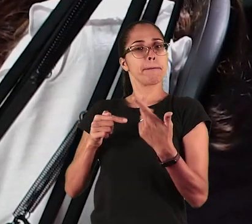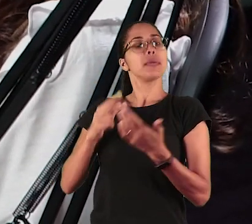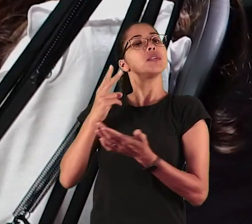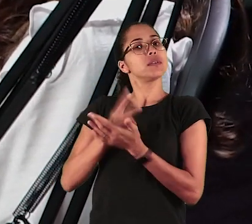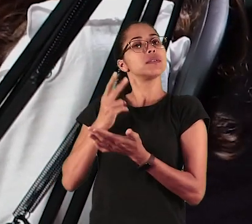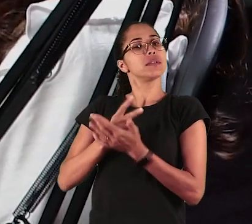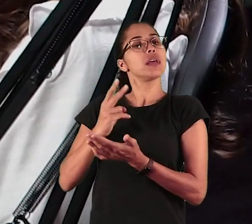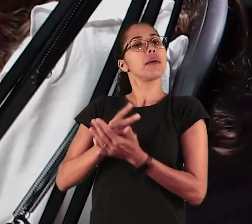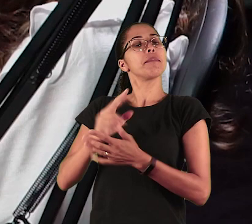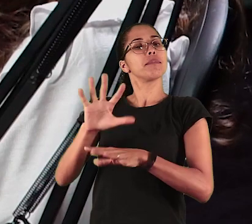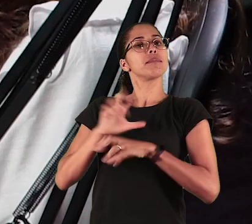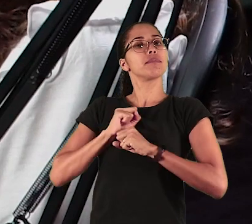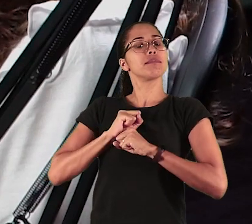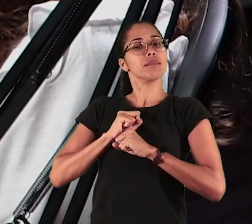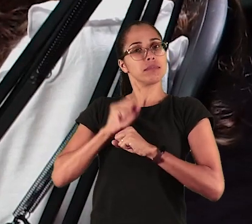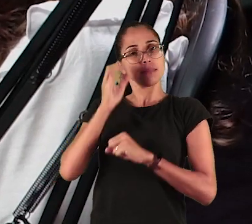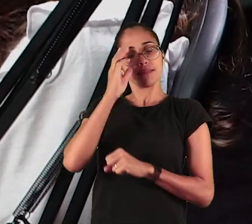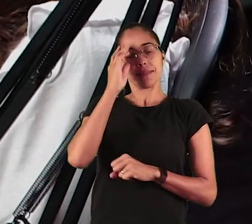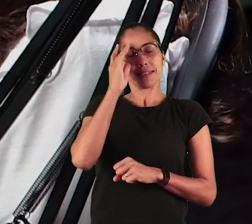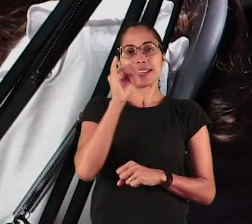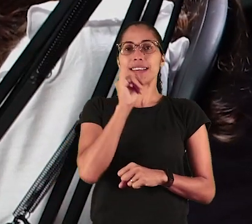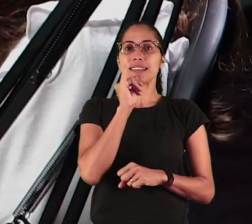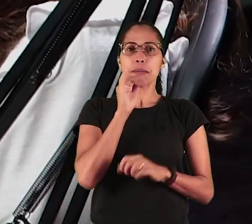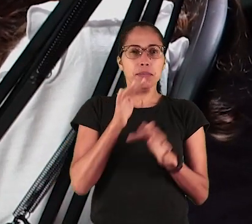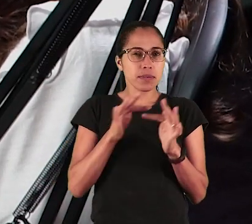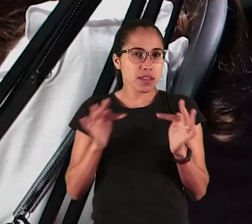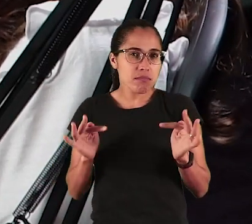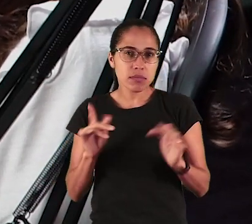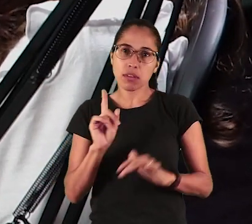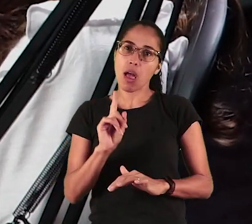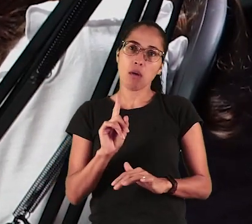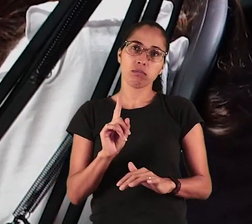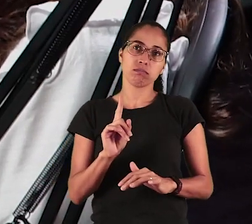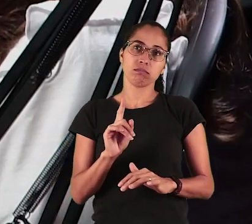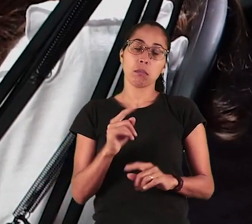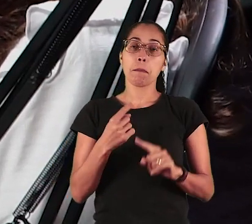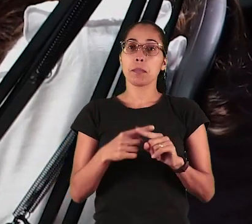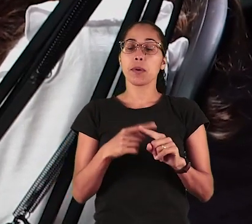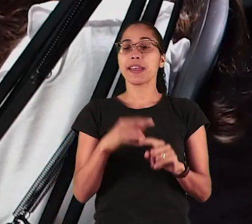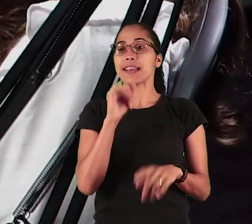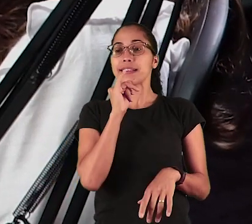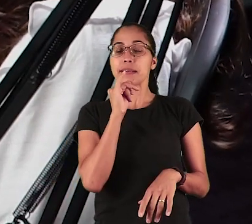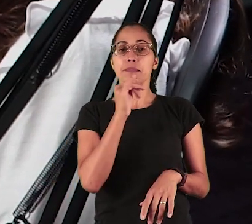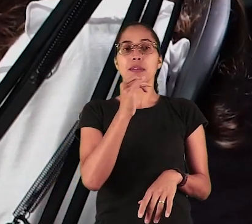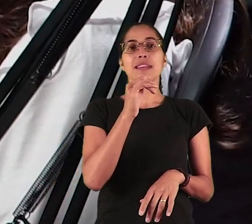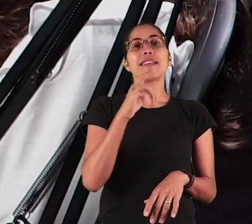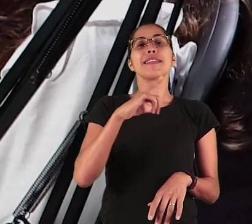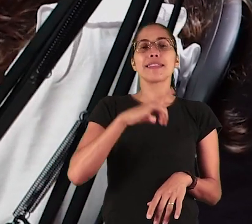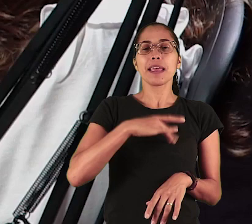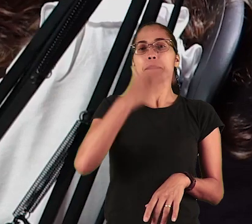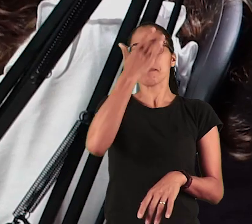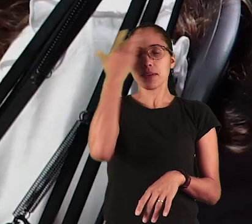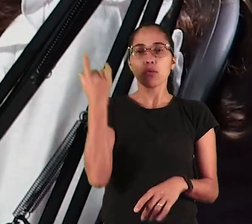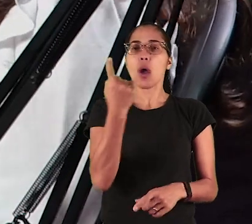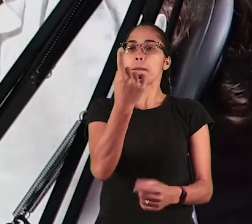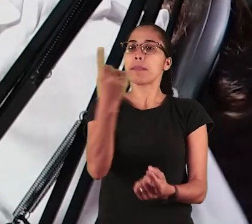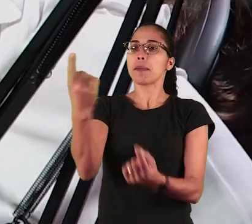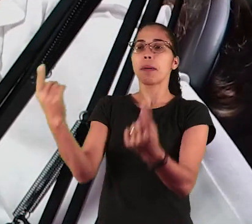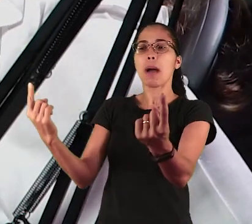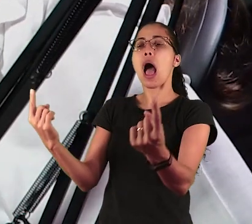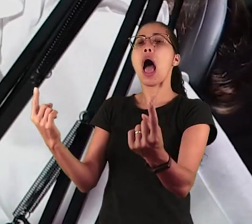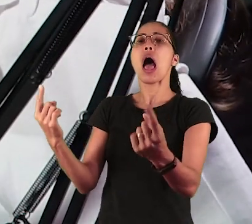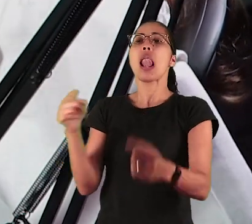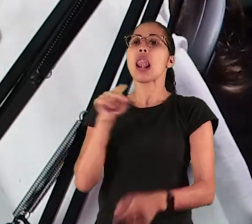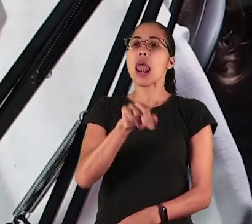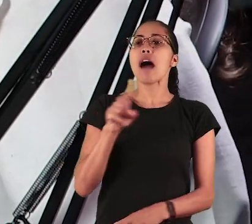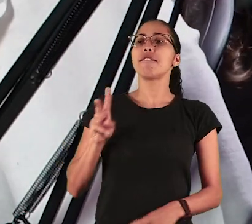simples você trilhar este caminho onde tem pessoas que têm limites e Barreiras de valores diferentes da sua e competir